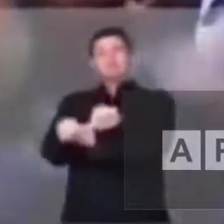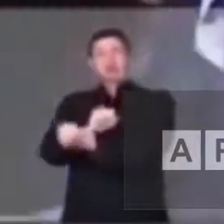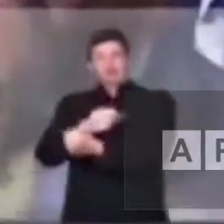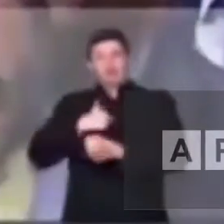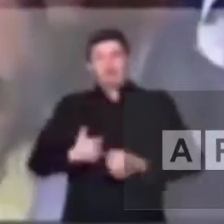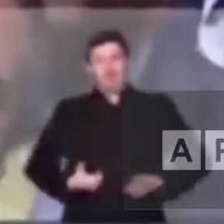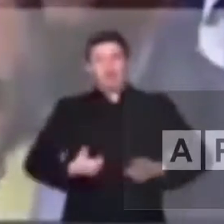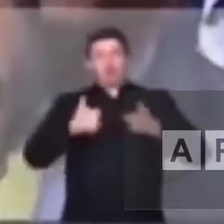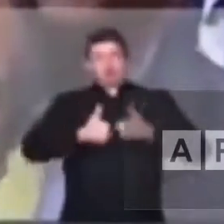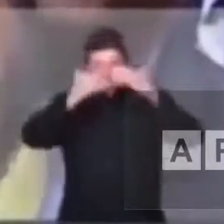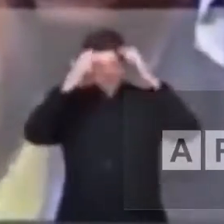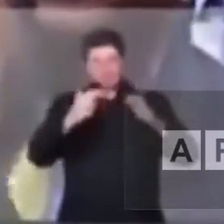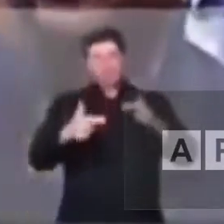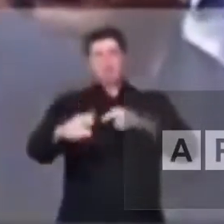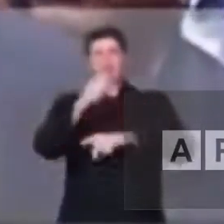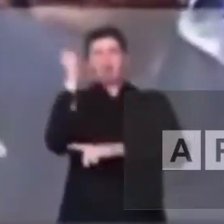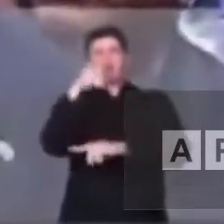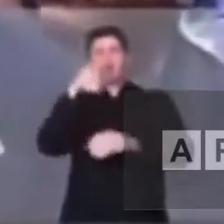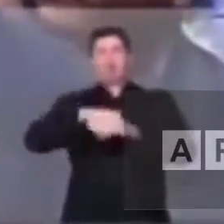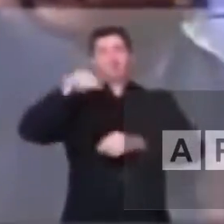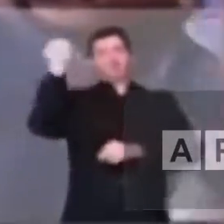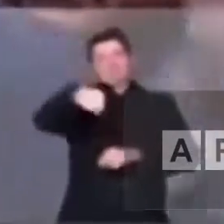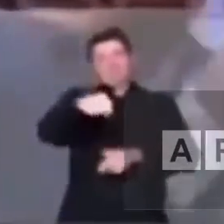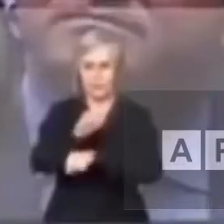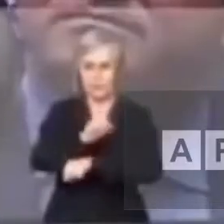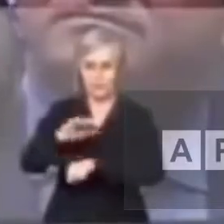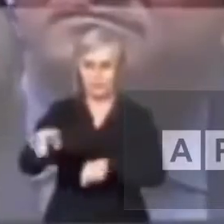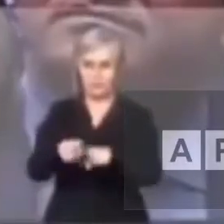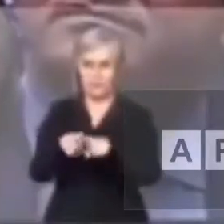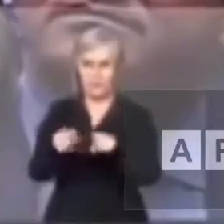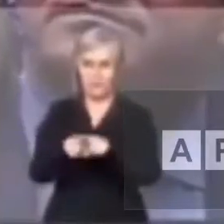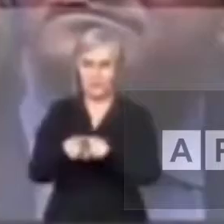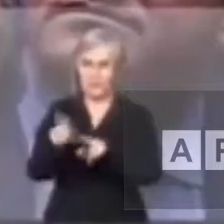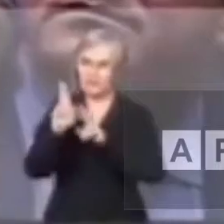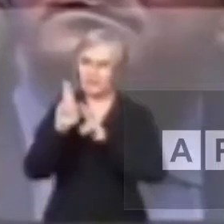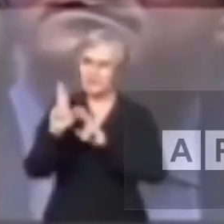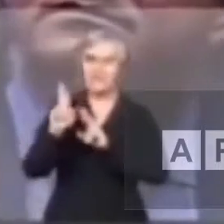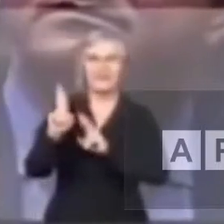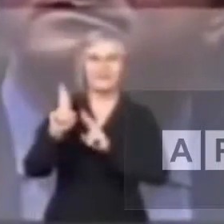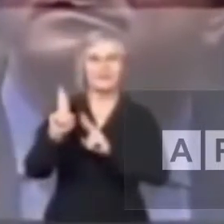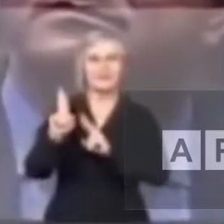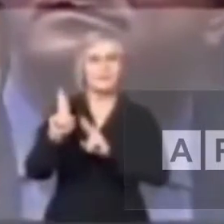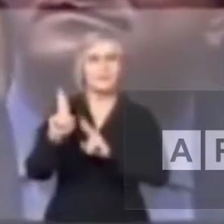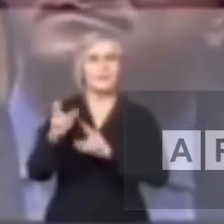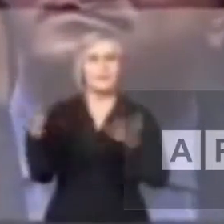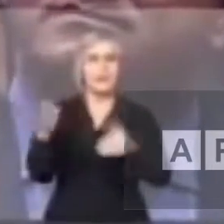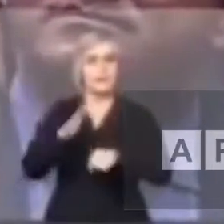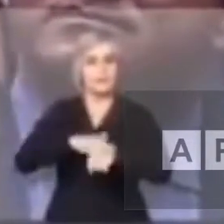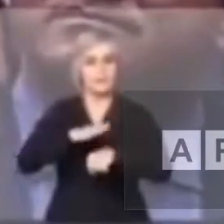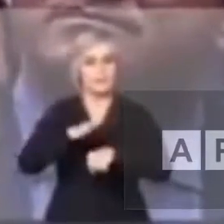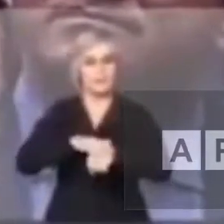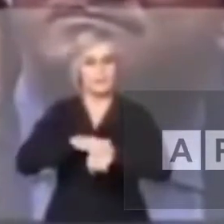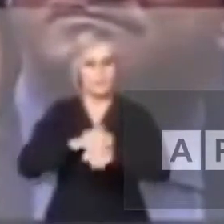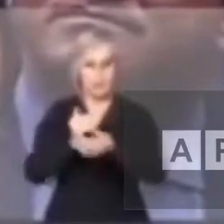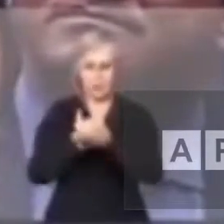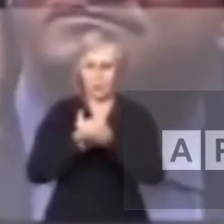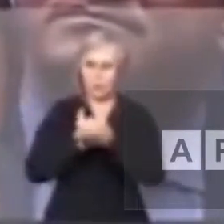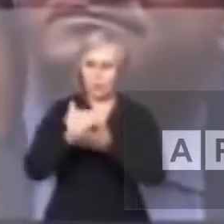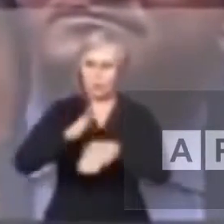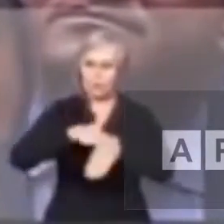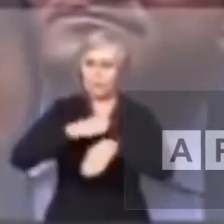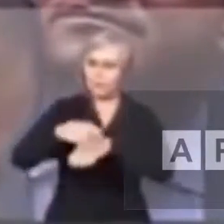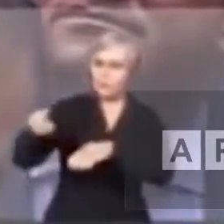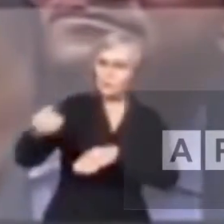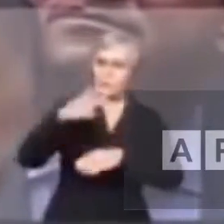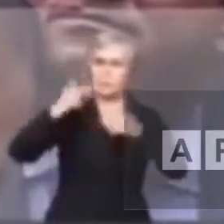Honrando esse Rio Grande do Sul, eu voto sim ao impeachment. E na esperança de que este momento inaugure um novo